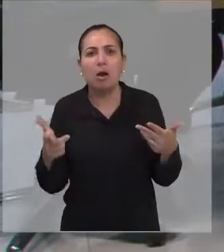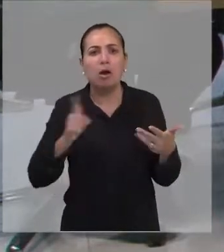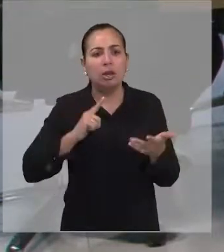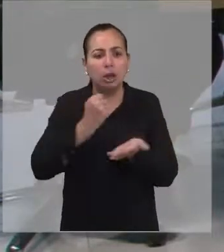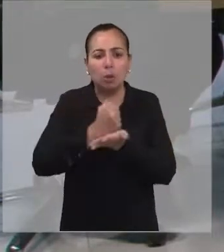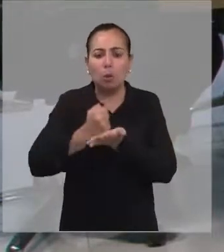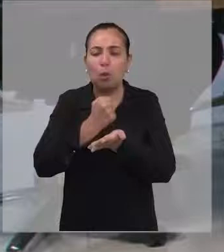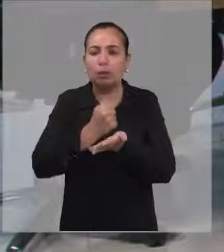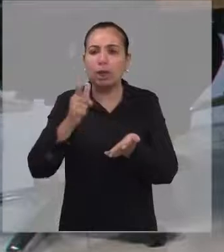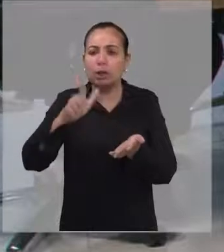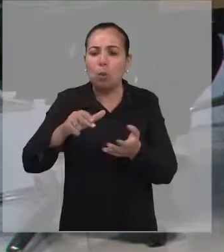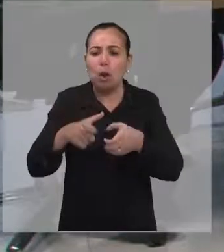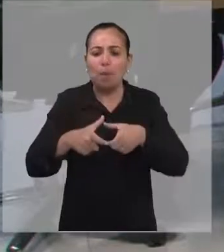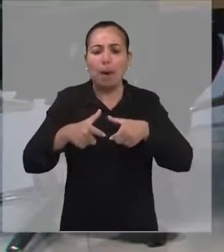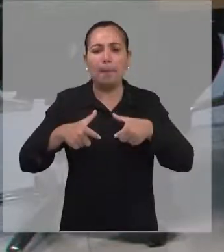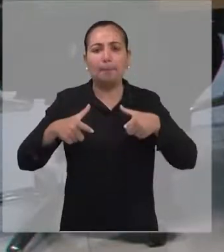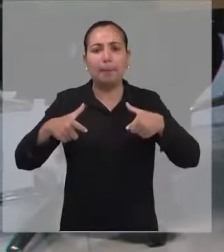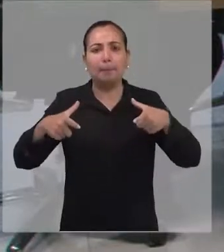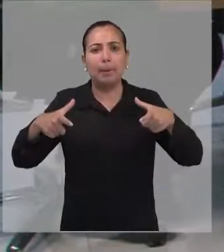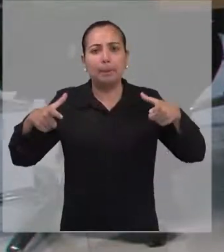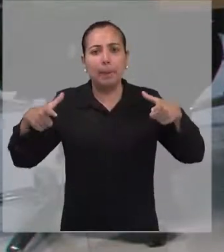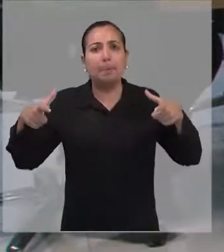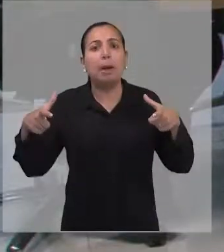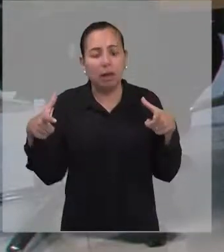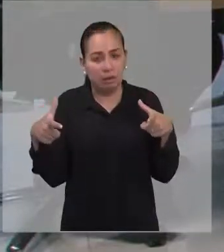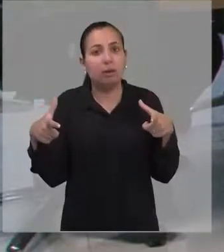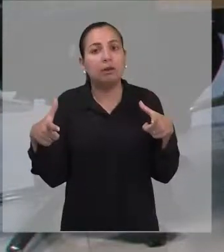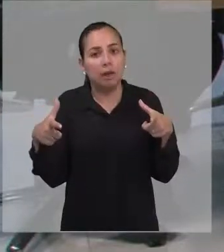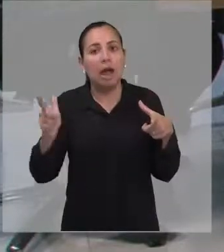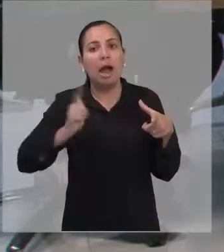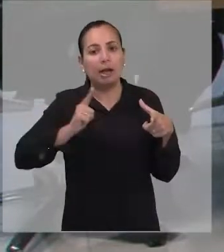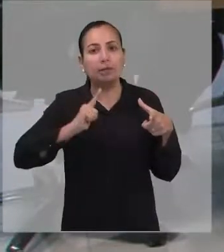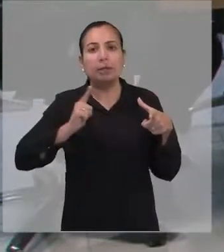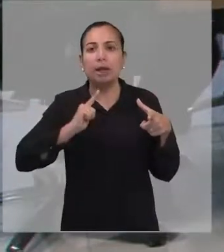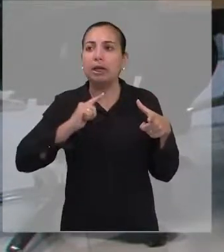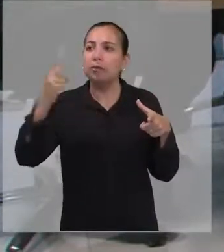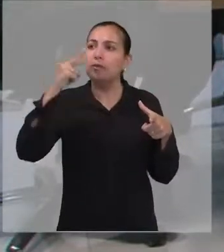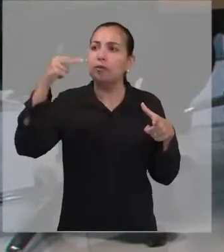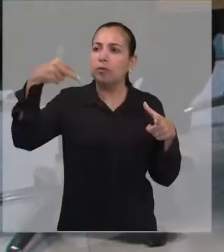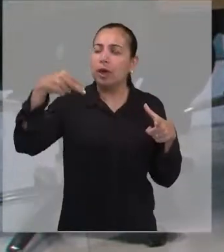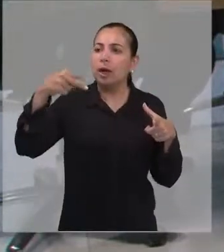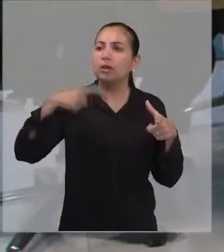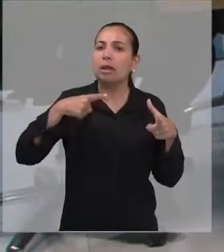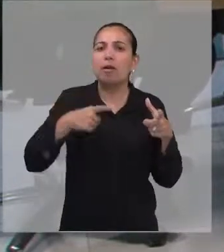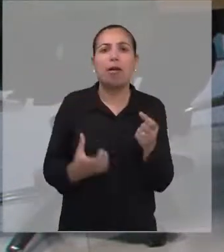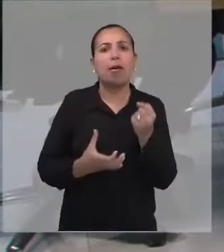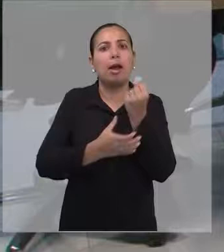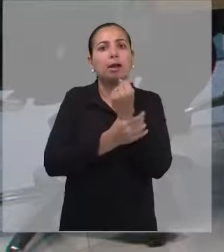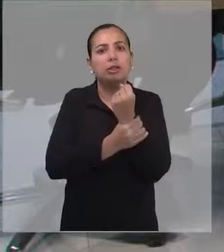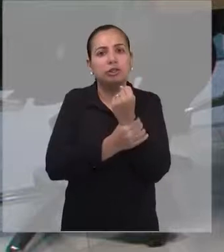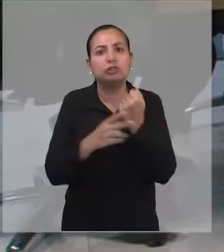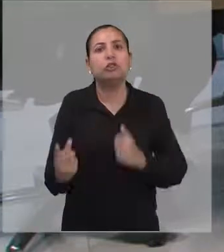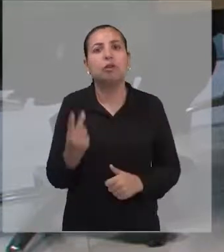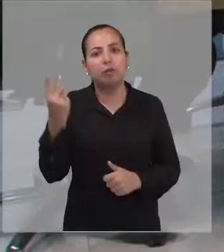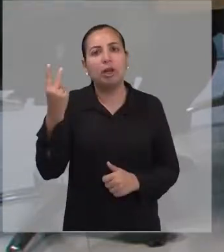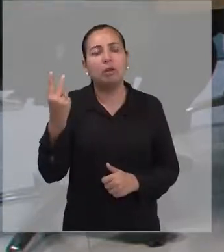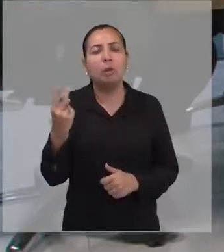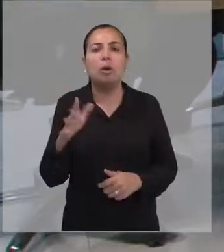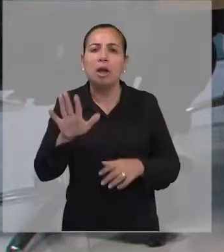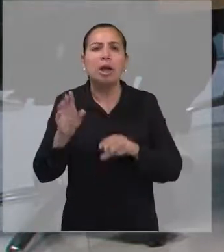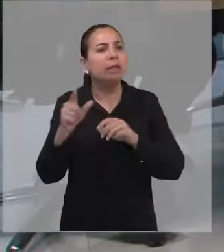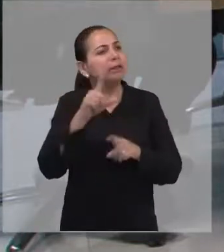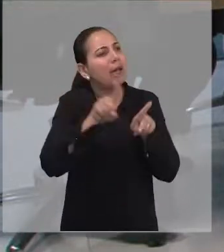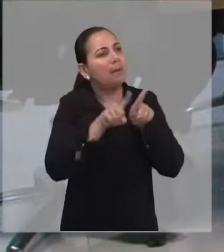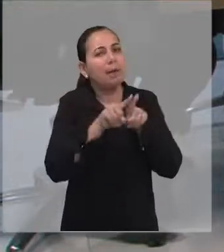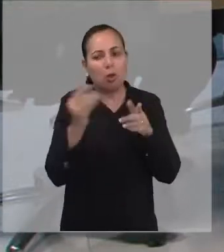aqui que se plasmam pela sociedade toda é o que dá essa garantia do funcionamento. E daí a gente estende isso para o plano